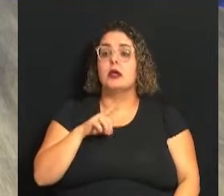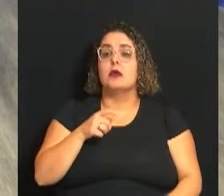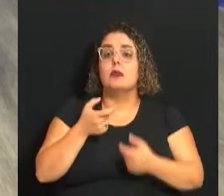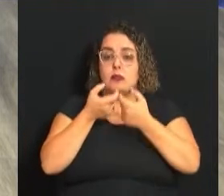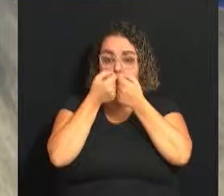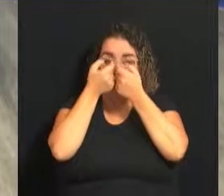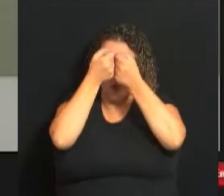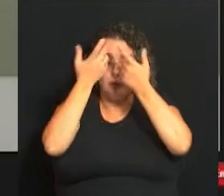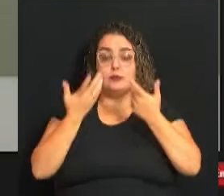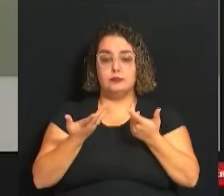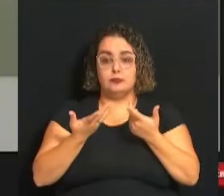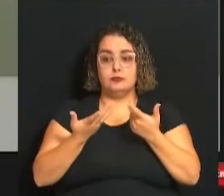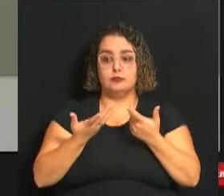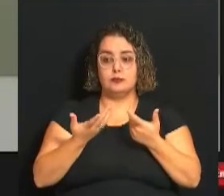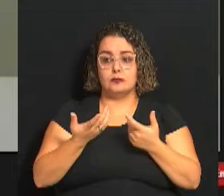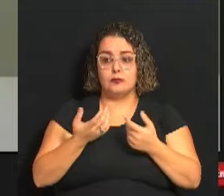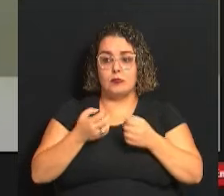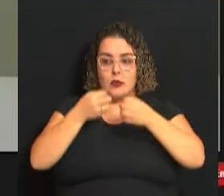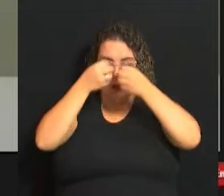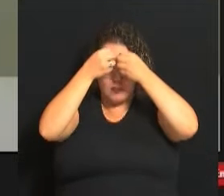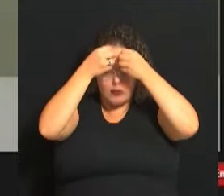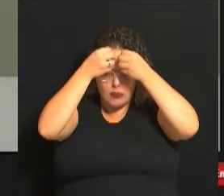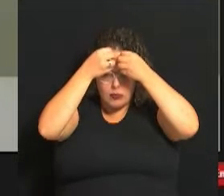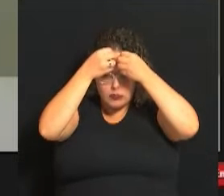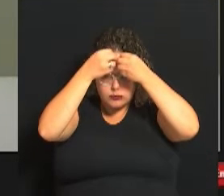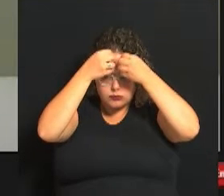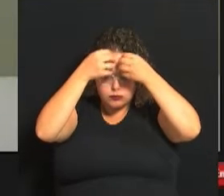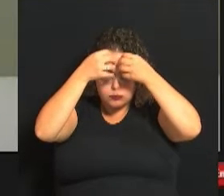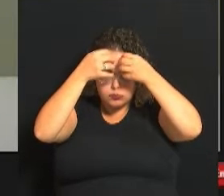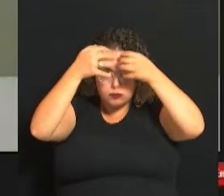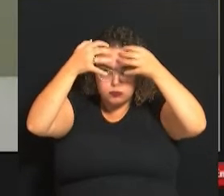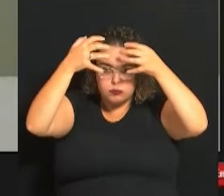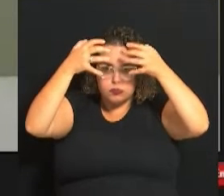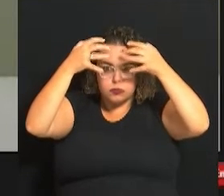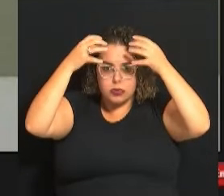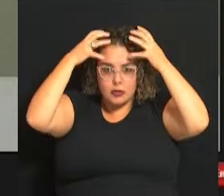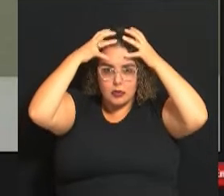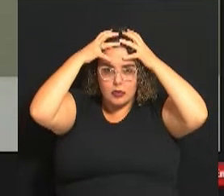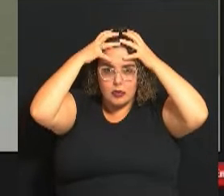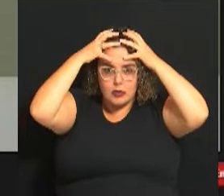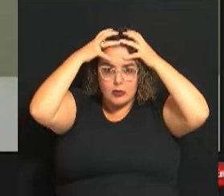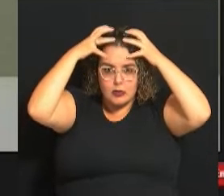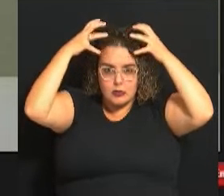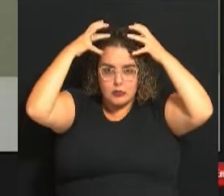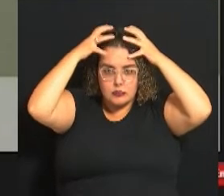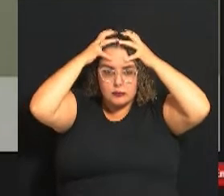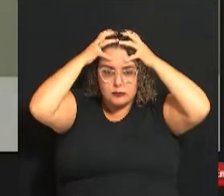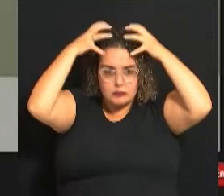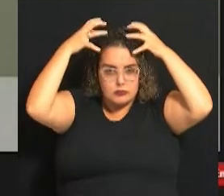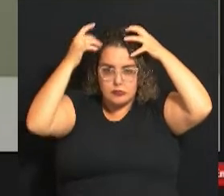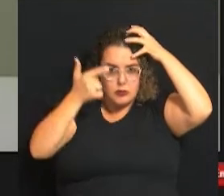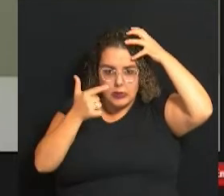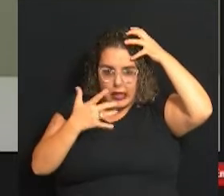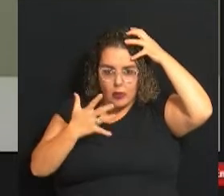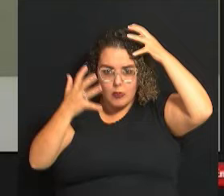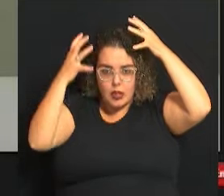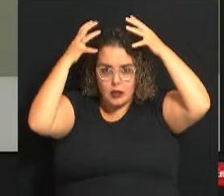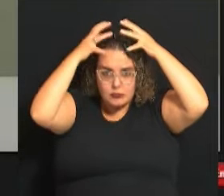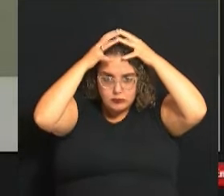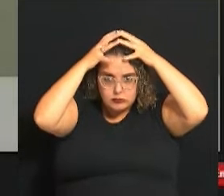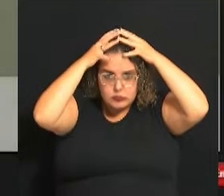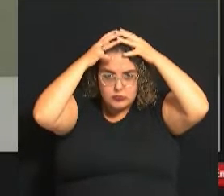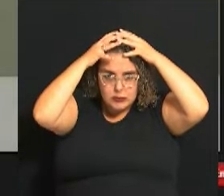Perfeitamente. O tumor vai crescendo como a calota craniana. Ela é fixa, não tem jeito. Ele vai